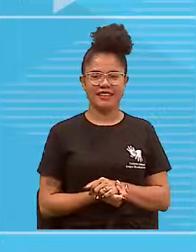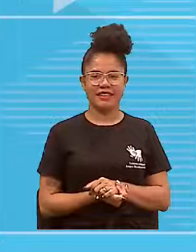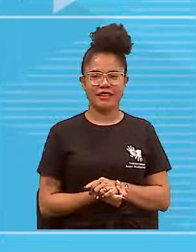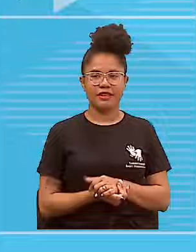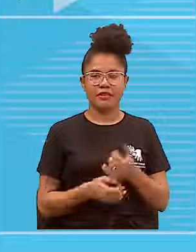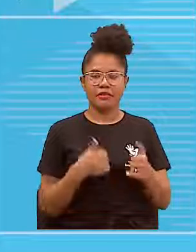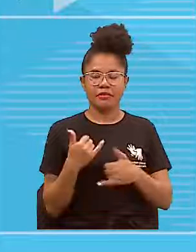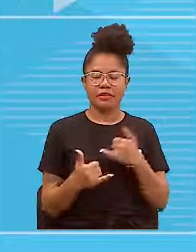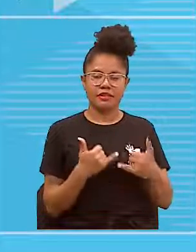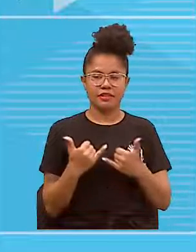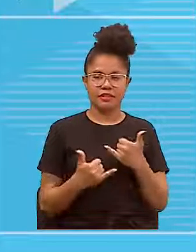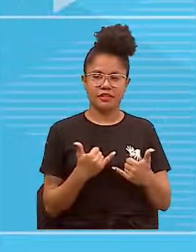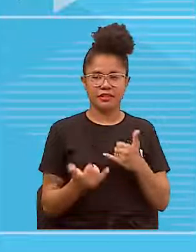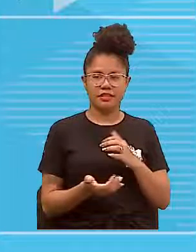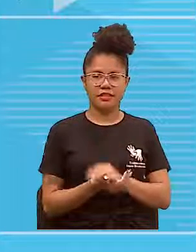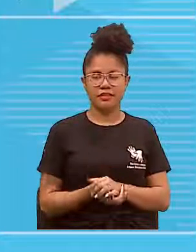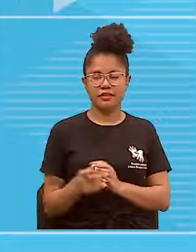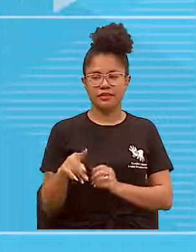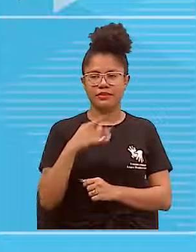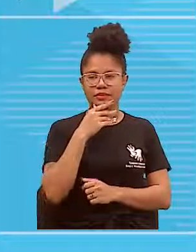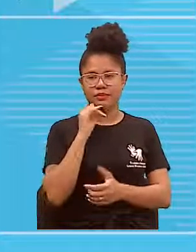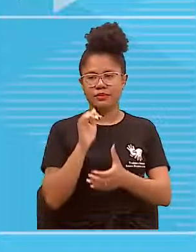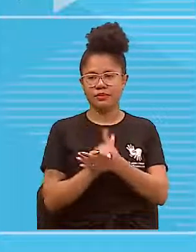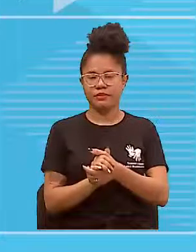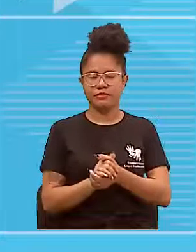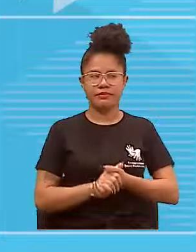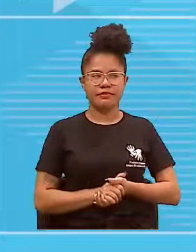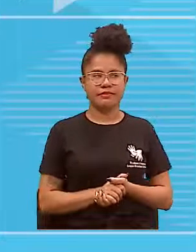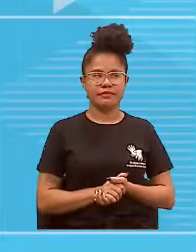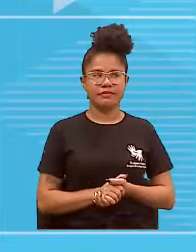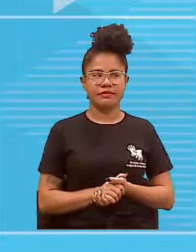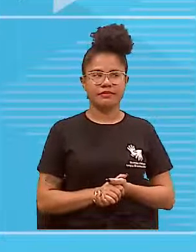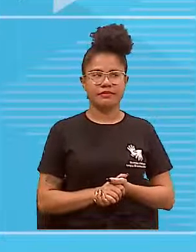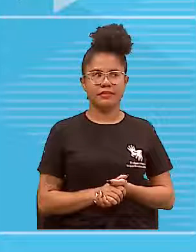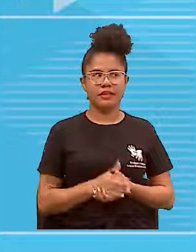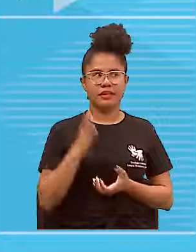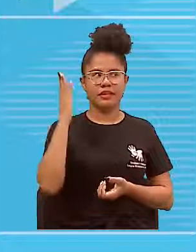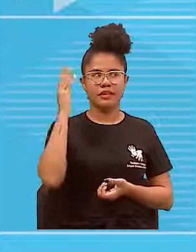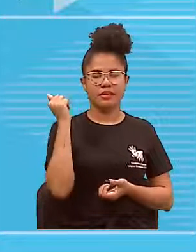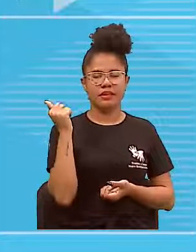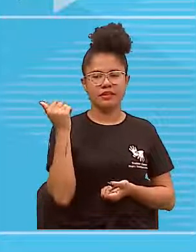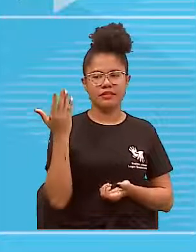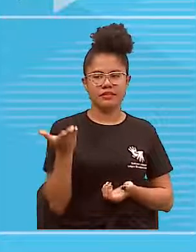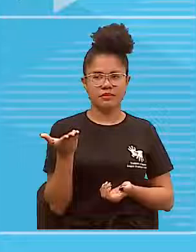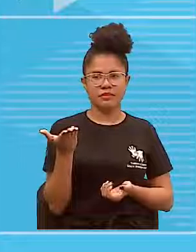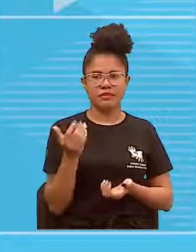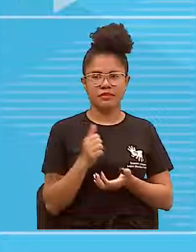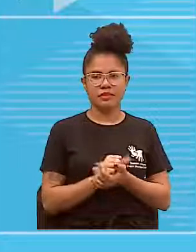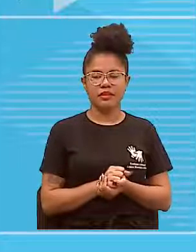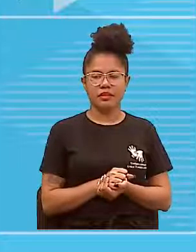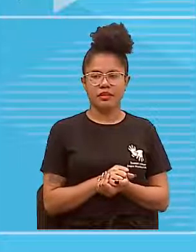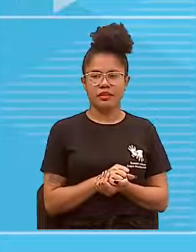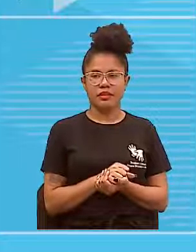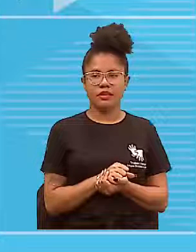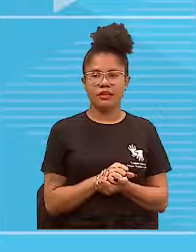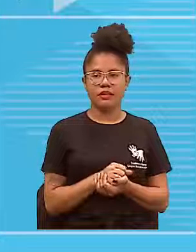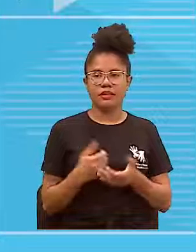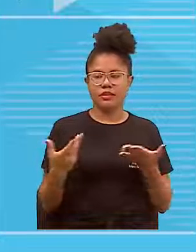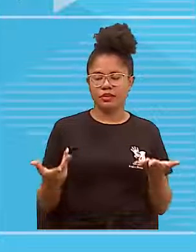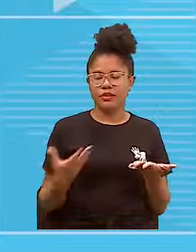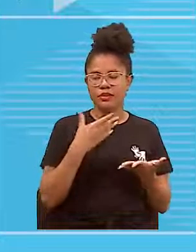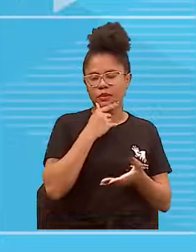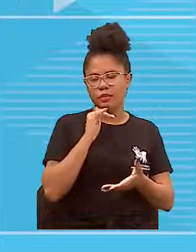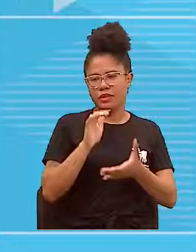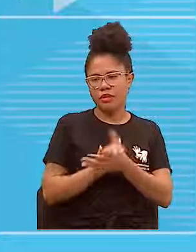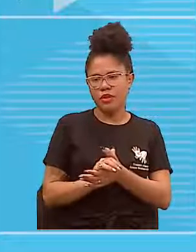Fizeram a trollagem com seus esposos. Elas sabiam que o esposo gosta de promoção, né? Os